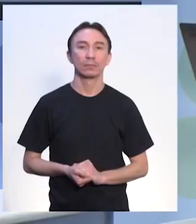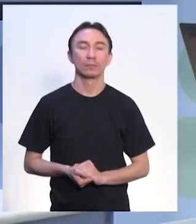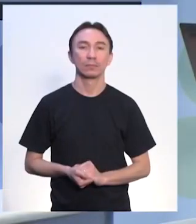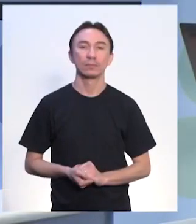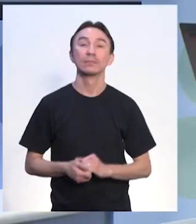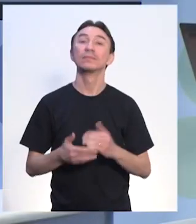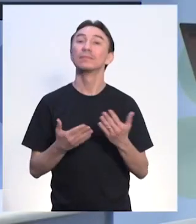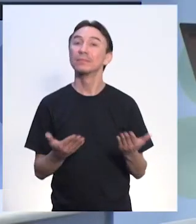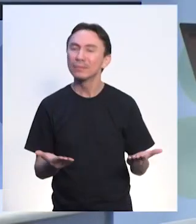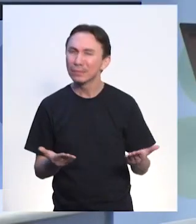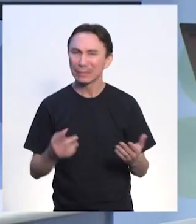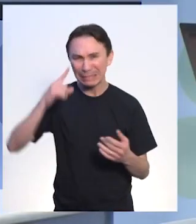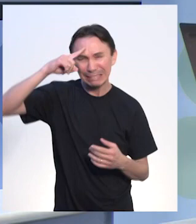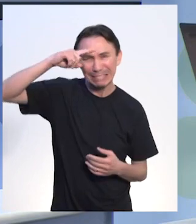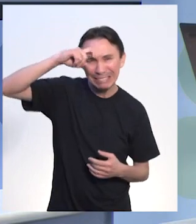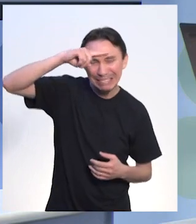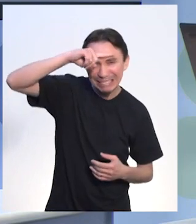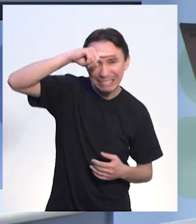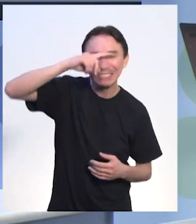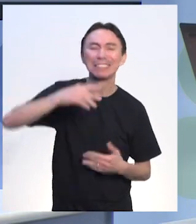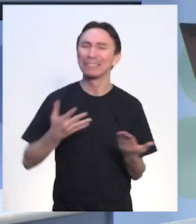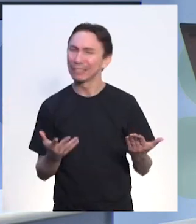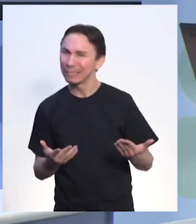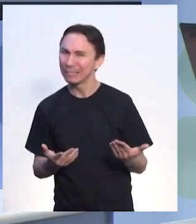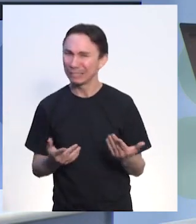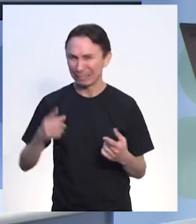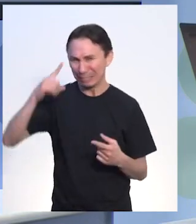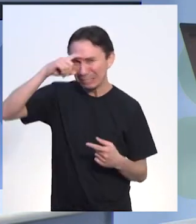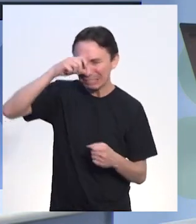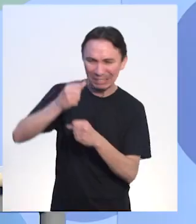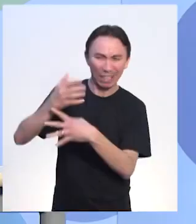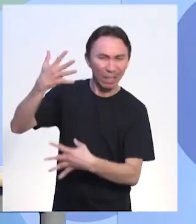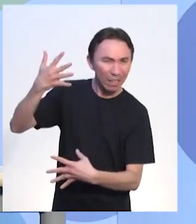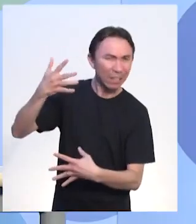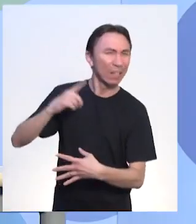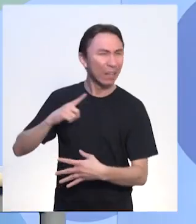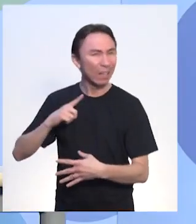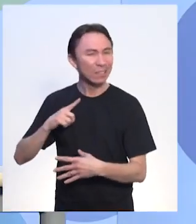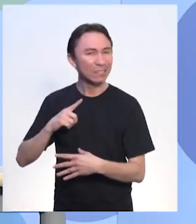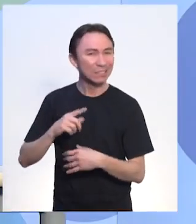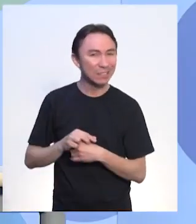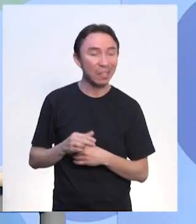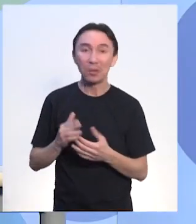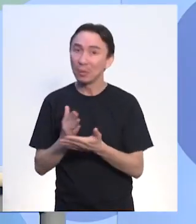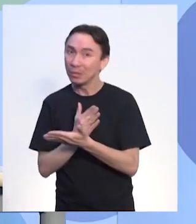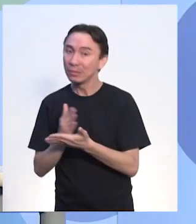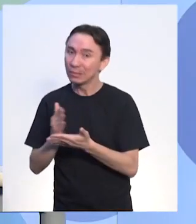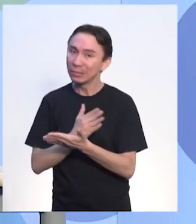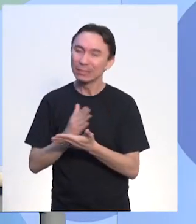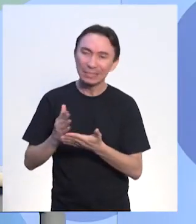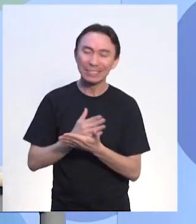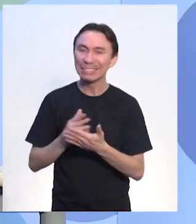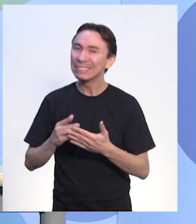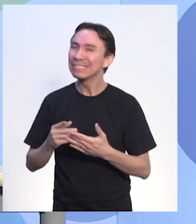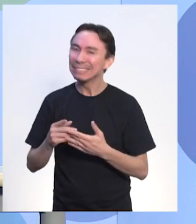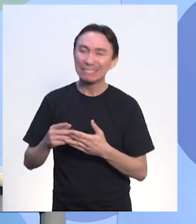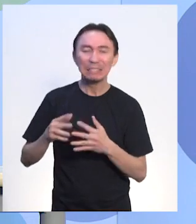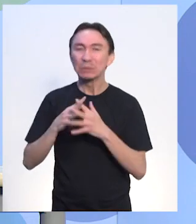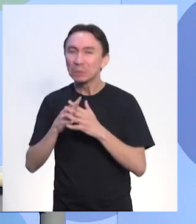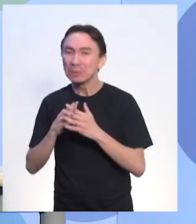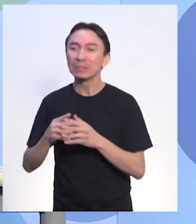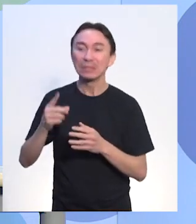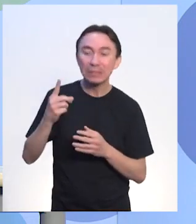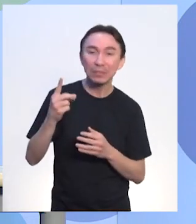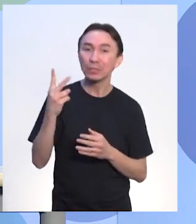E aí, pessoal, tá muito difícil? Professora Roberta, tá difícil lá no chat? Olha, professora Inês, tem uma briguinha entre o 120 e o 240. Tem um aluno até que